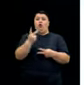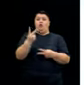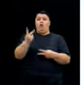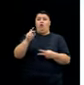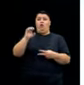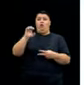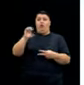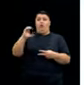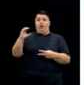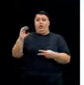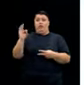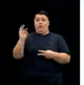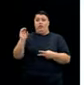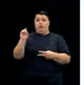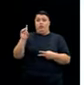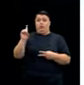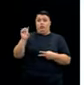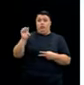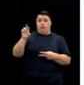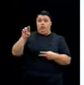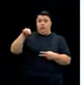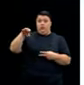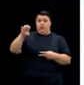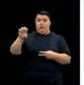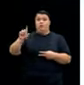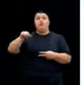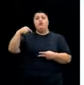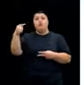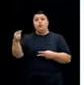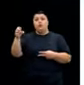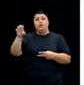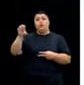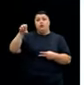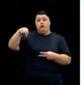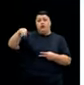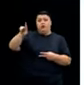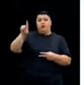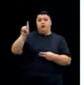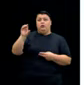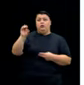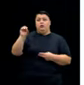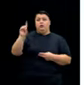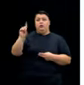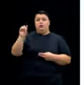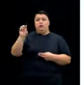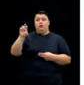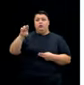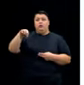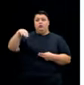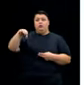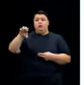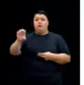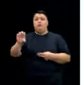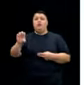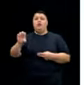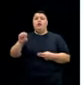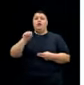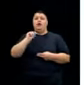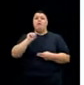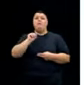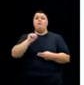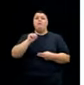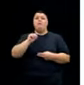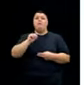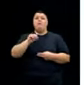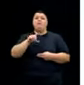os quindários eles vão ter, tá? Que são as anêmonas do mar, as águas-vivas, as gorgônias. Geralmente a